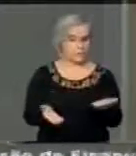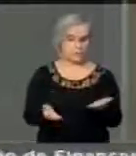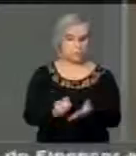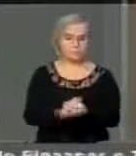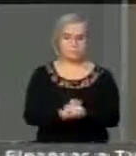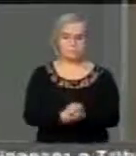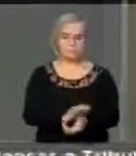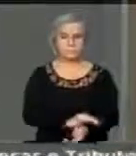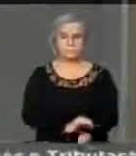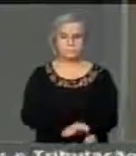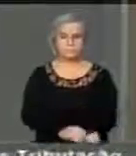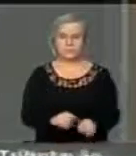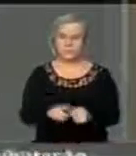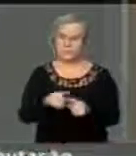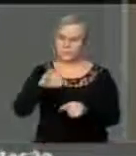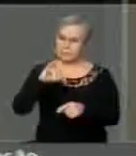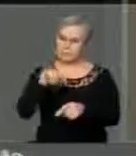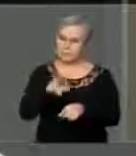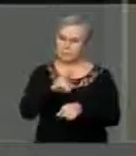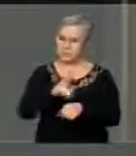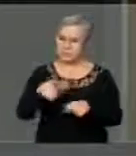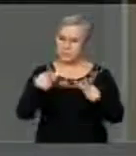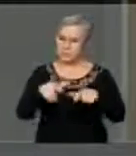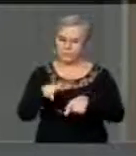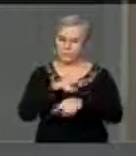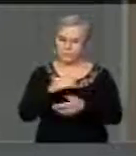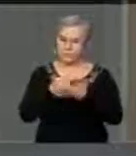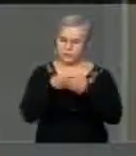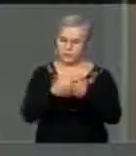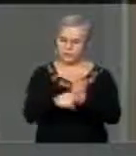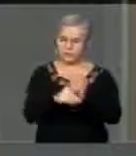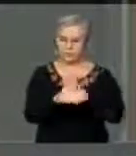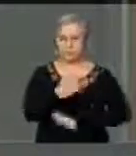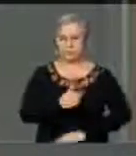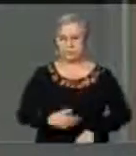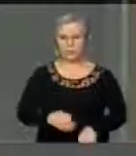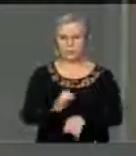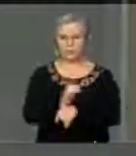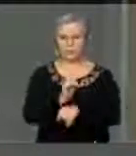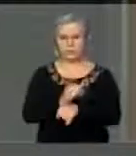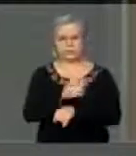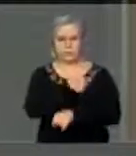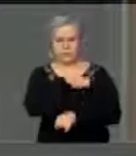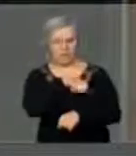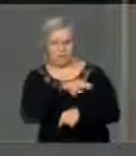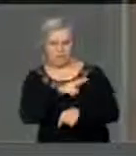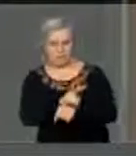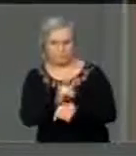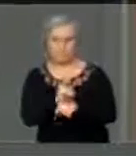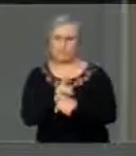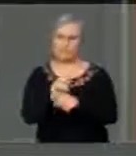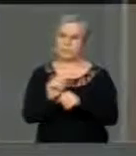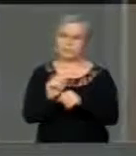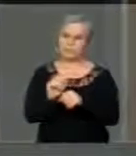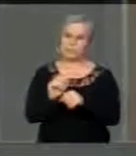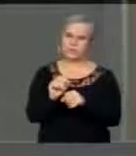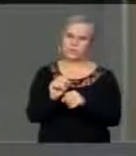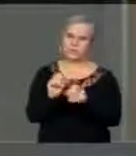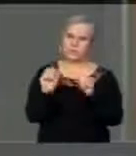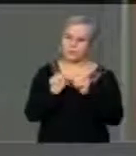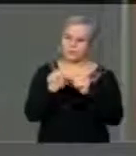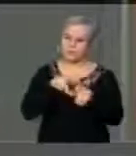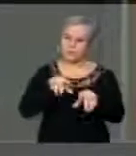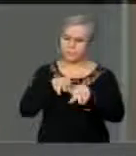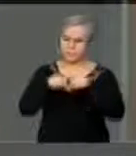motivo. Mas que usa a estrutura consolidada do governo do estado para fiscalização e emissão de certos